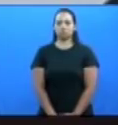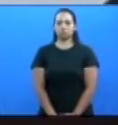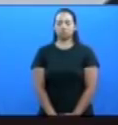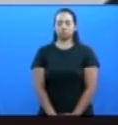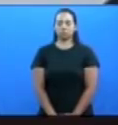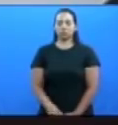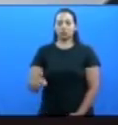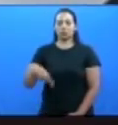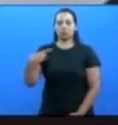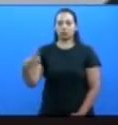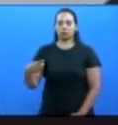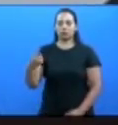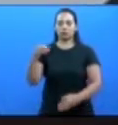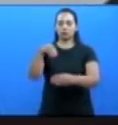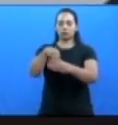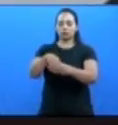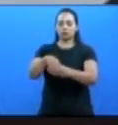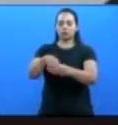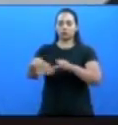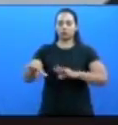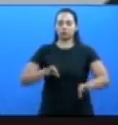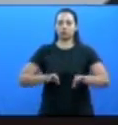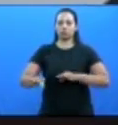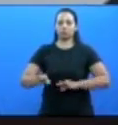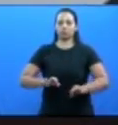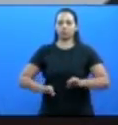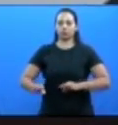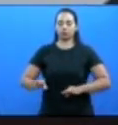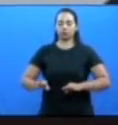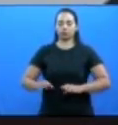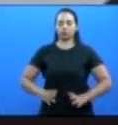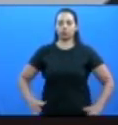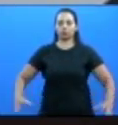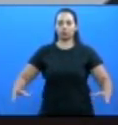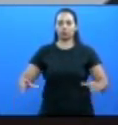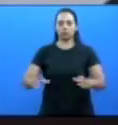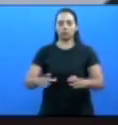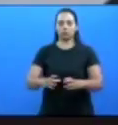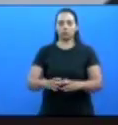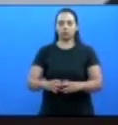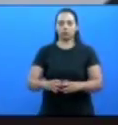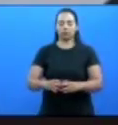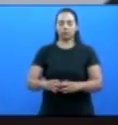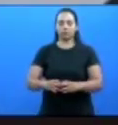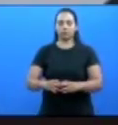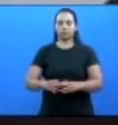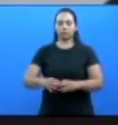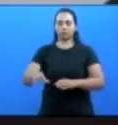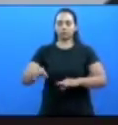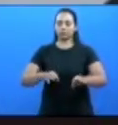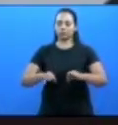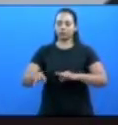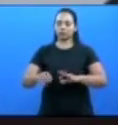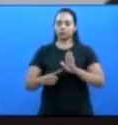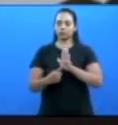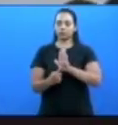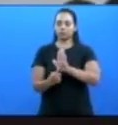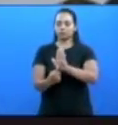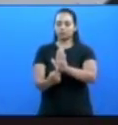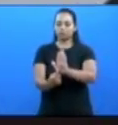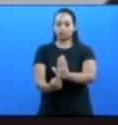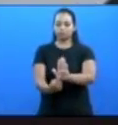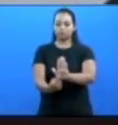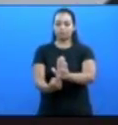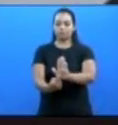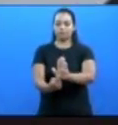Passamos agora à votação do projeto em globo com as emendas apresentadas.